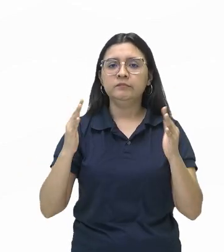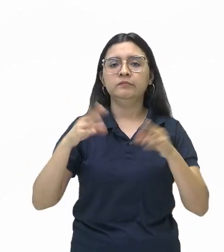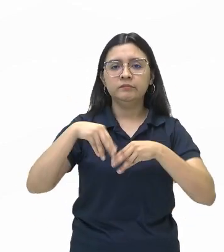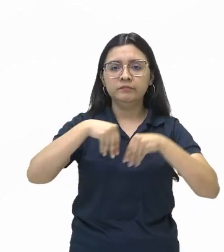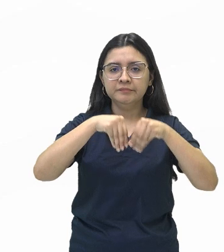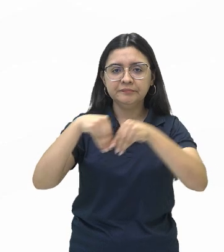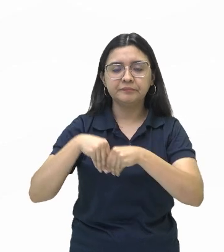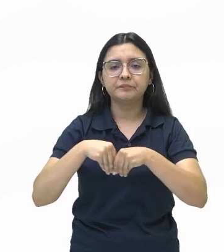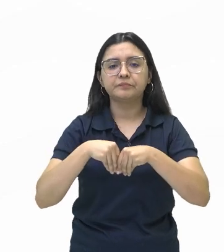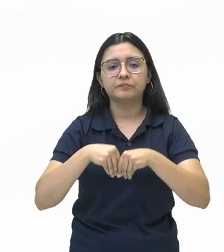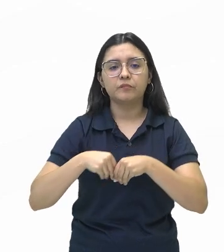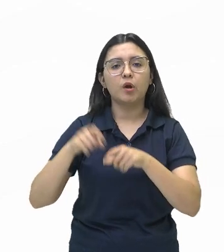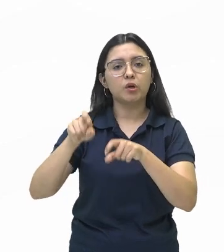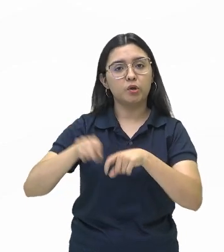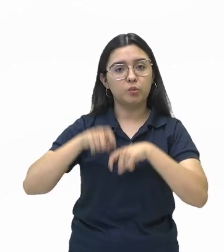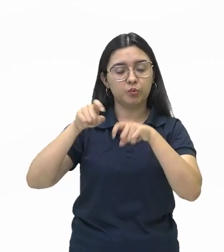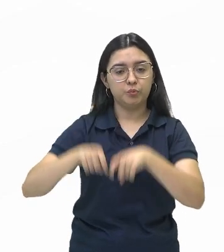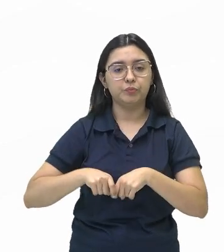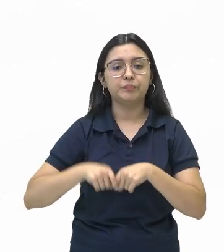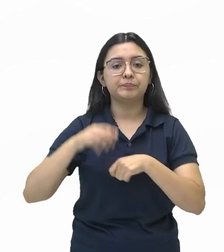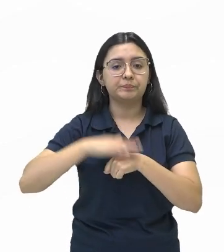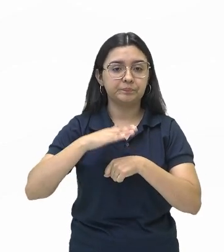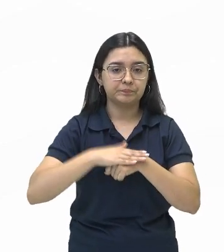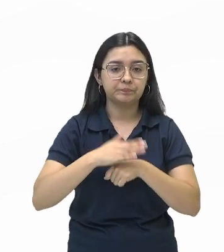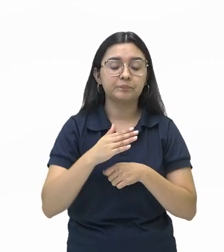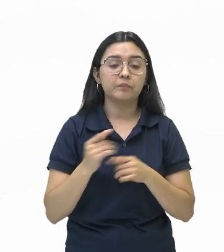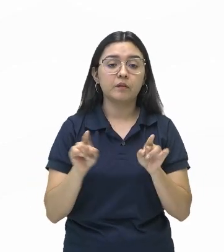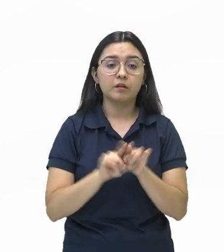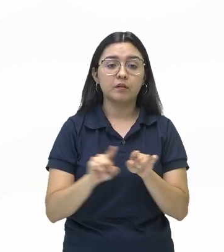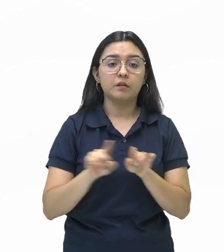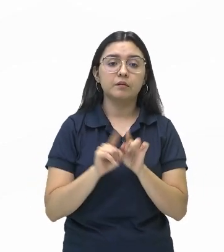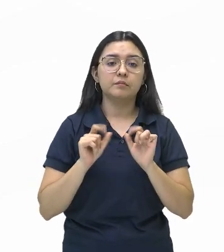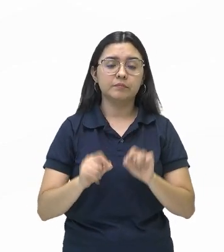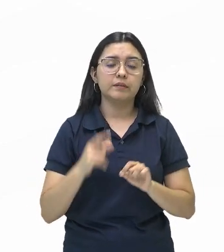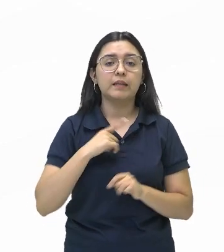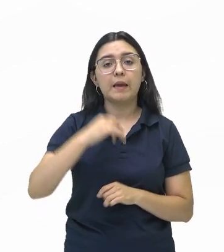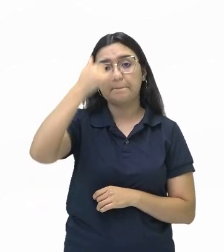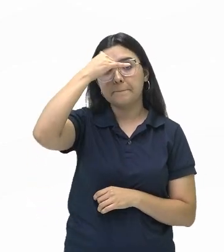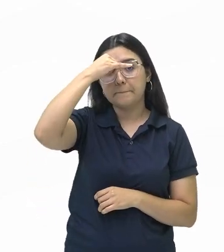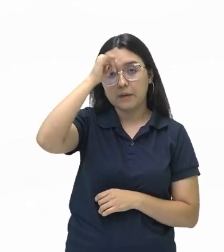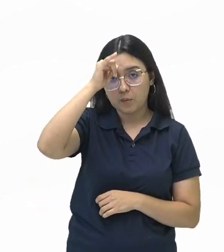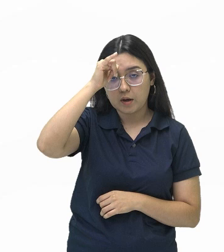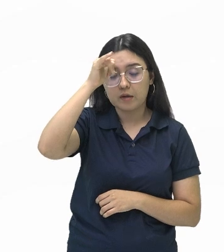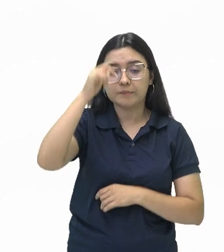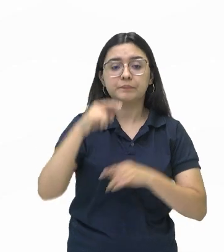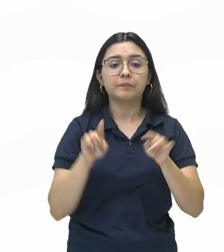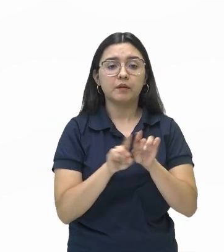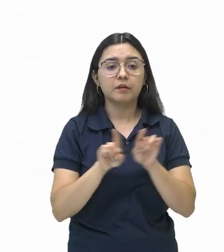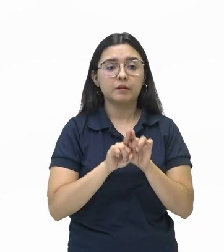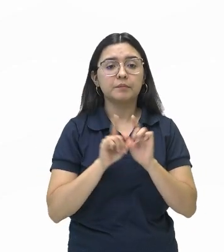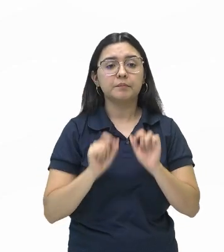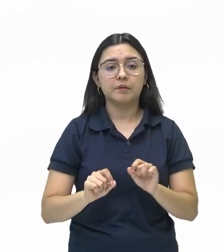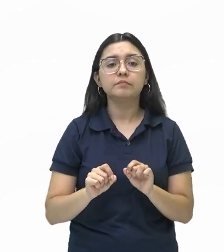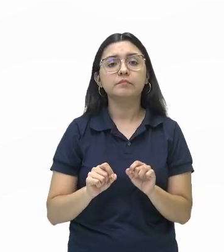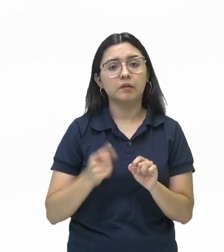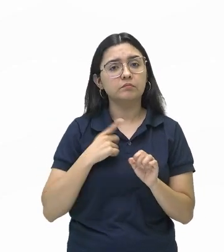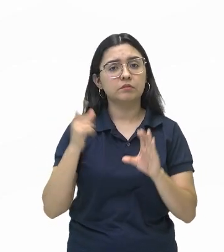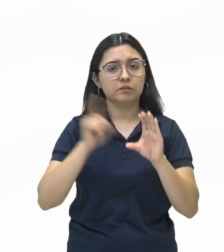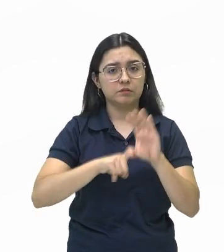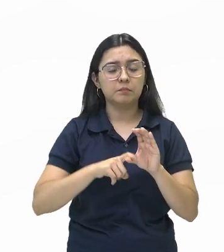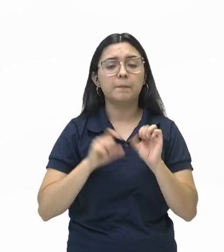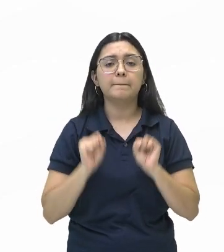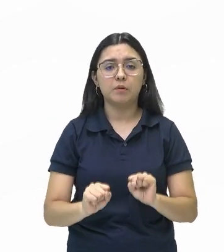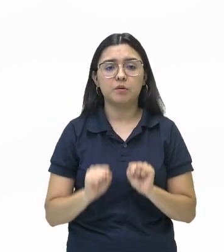de subsistência e do extrativismo, né? Mas tem também ali a pecuária, né? Então a alienação também ela pode